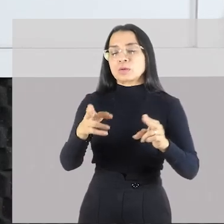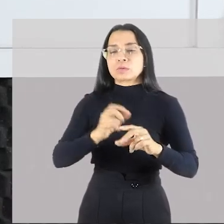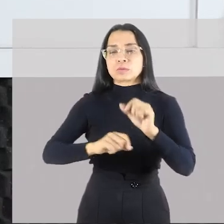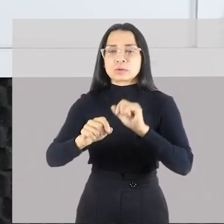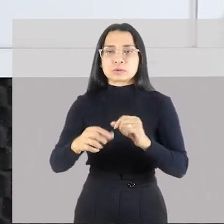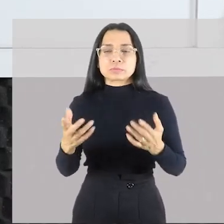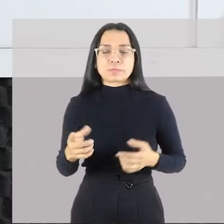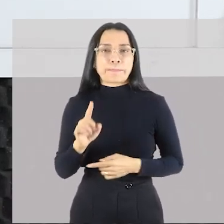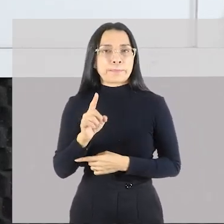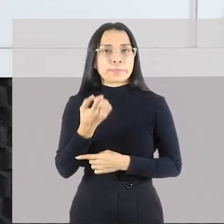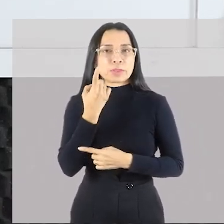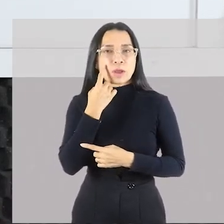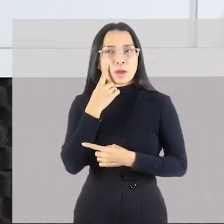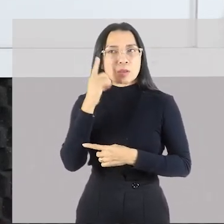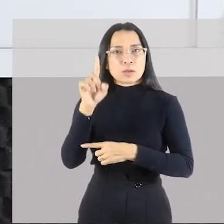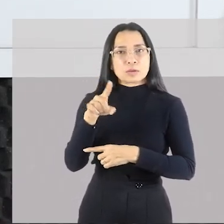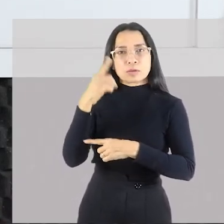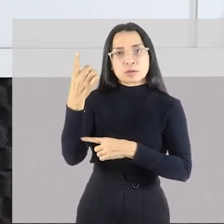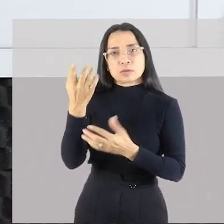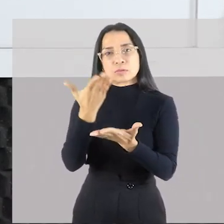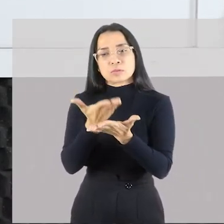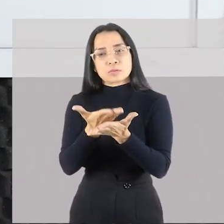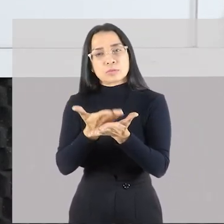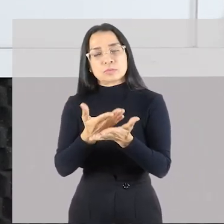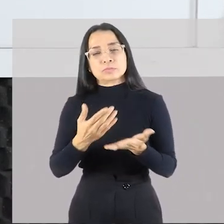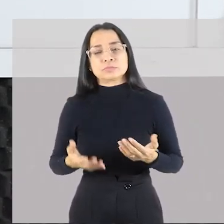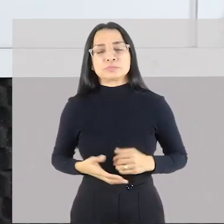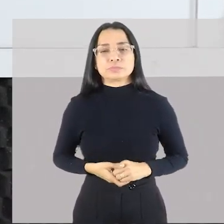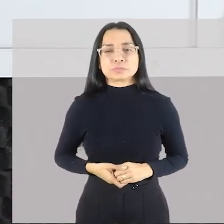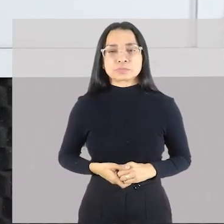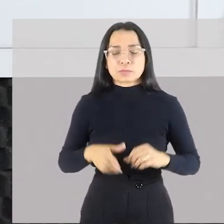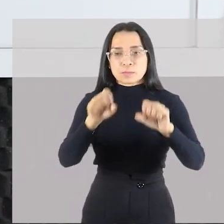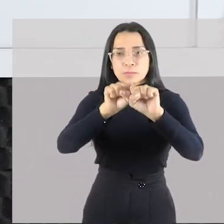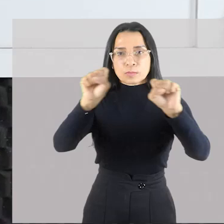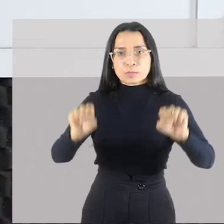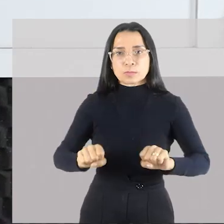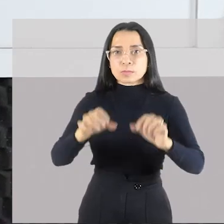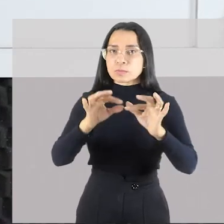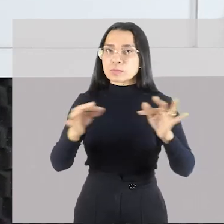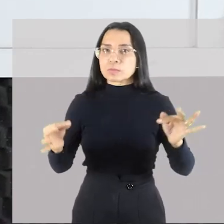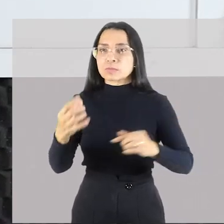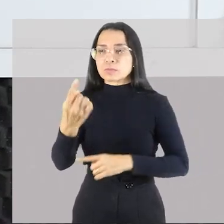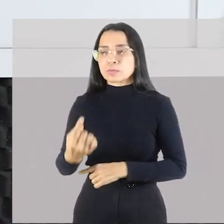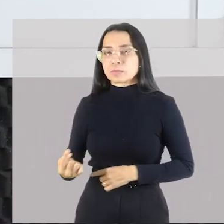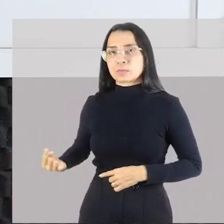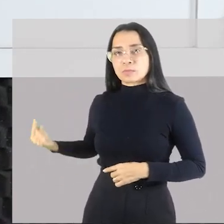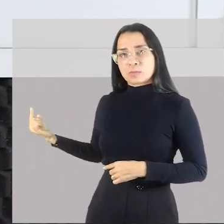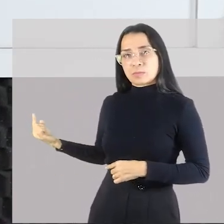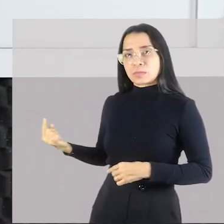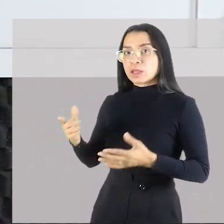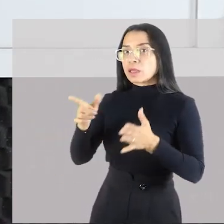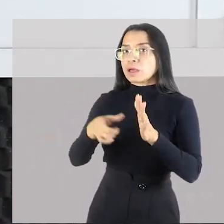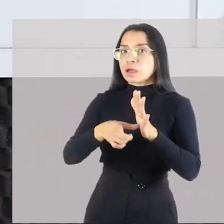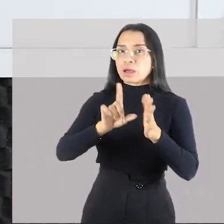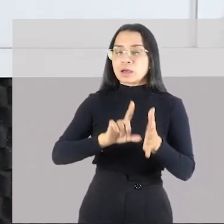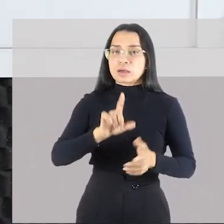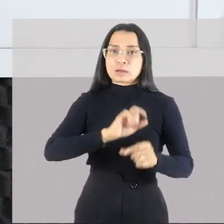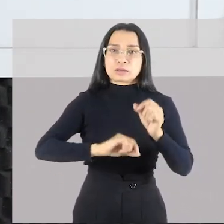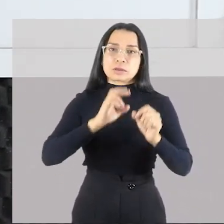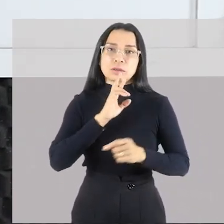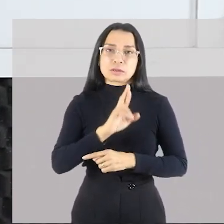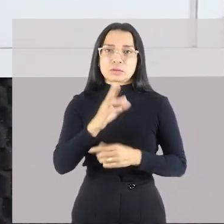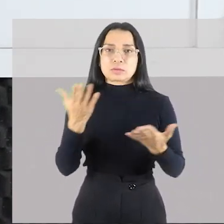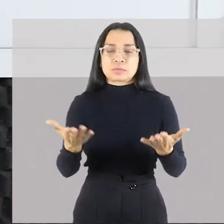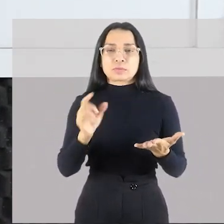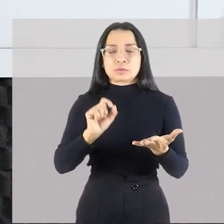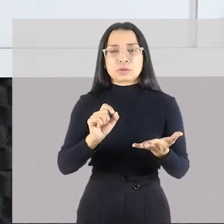Certo, turma? Então, olha só. Então, isso aqui que é um sistema de equação. Antes da gente resolver e a gente vai resolver nessa aula de hoje as